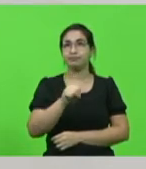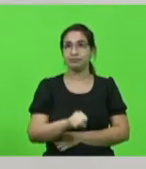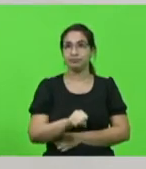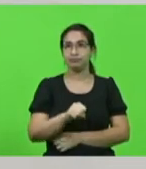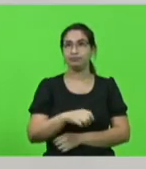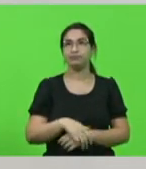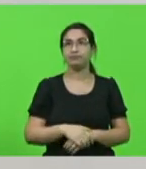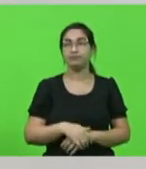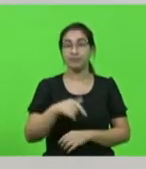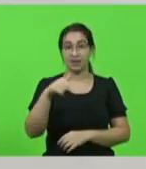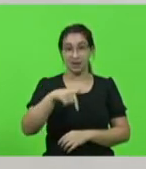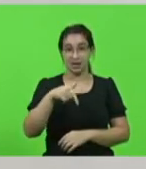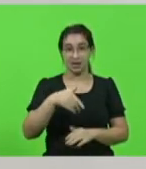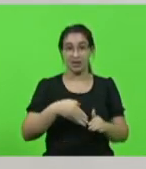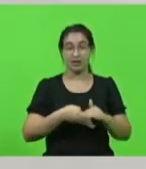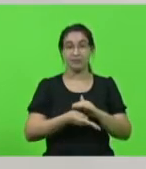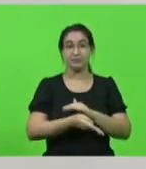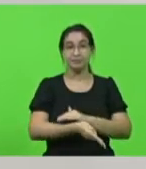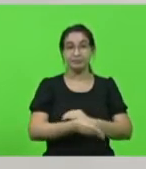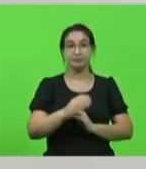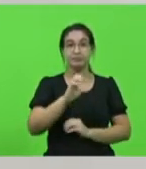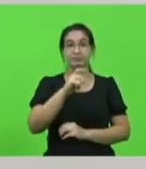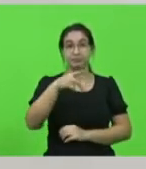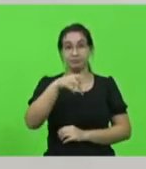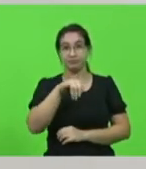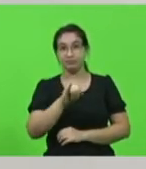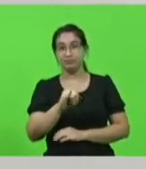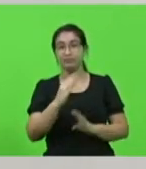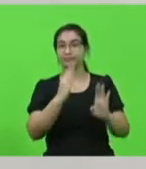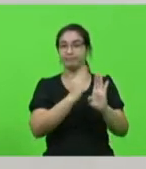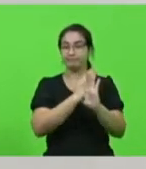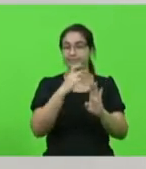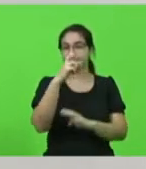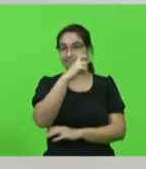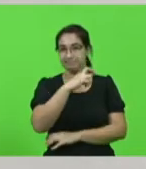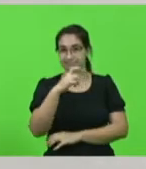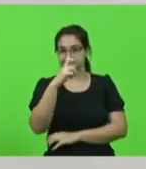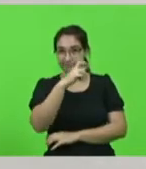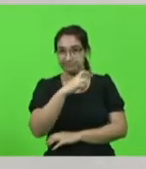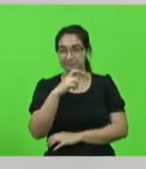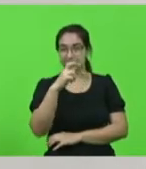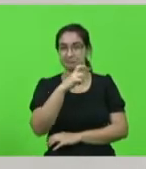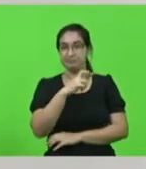foi enterrado a CPI que investigaria